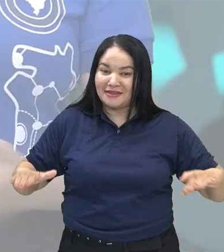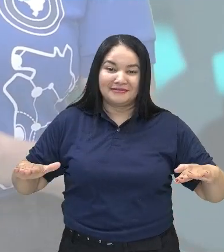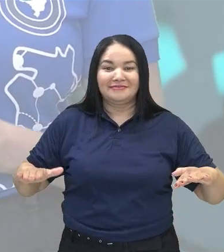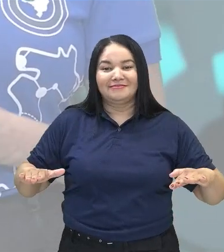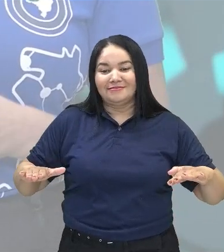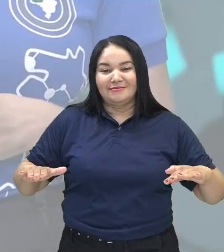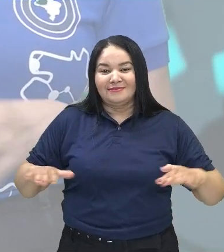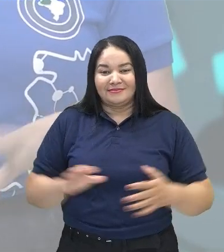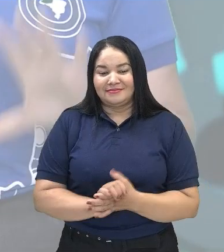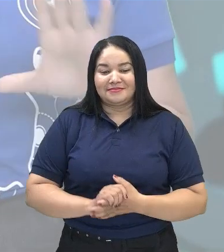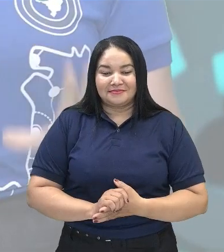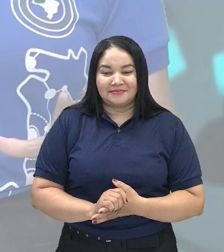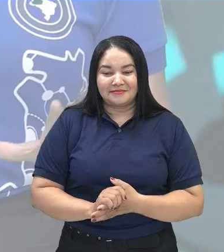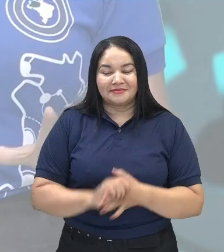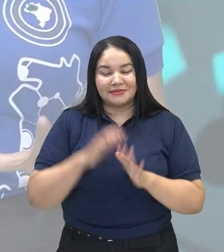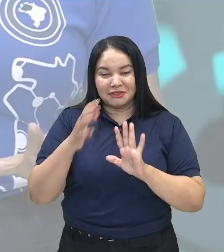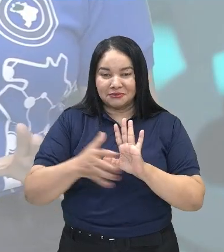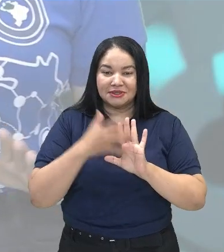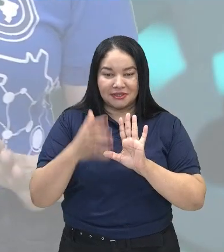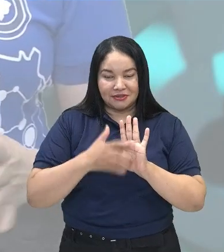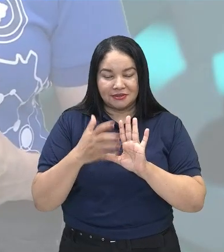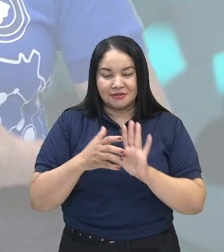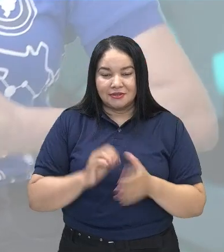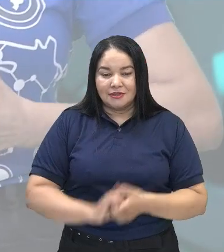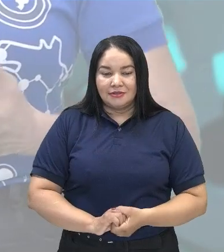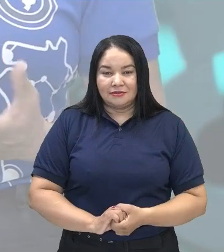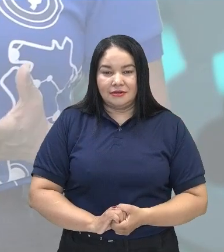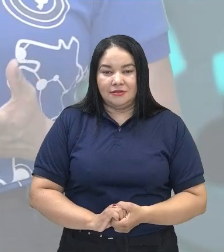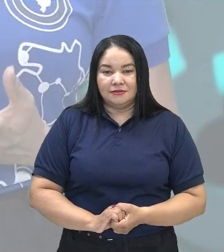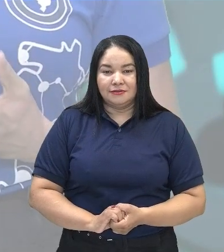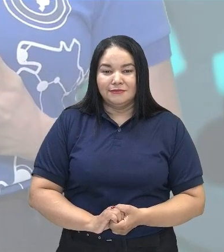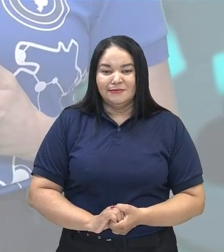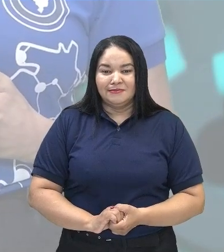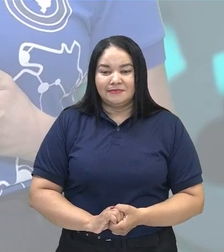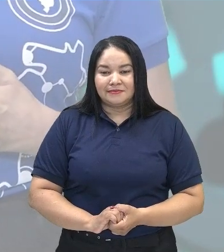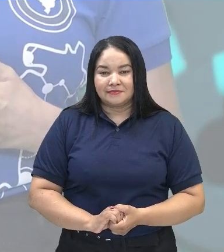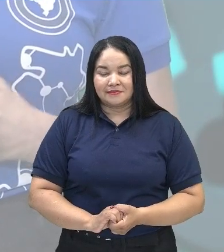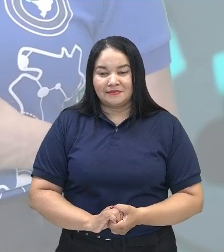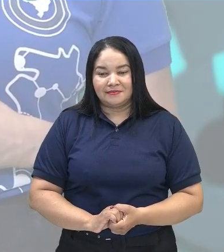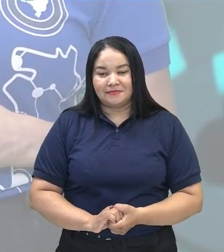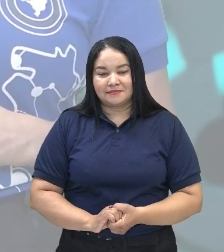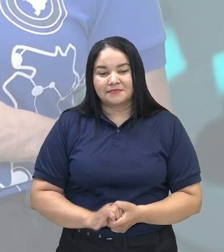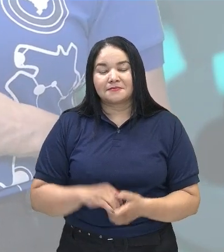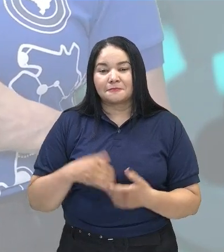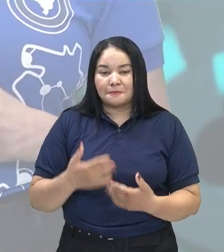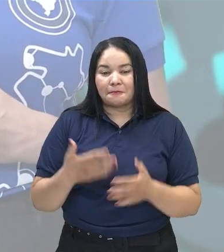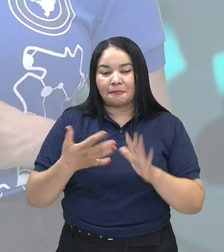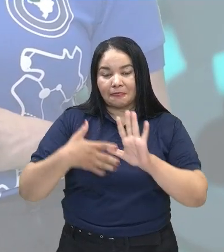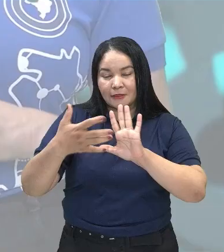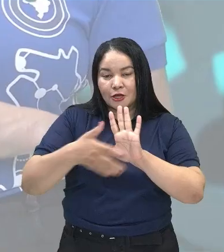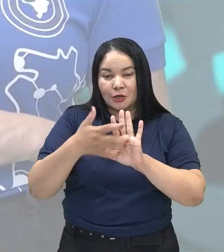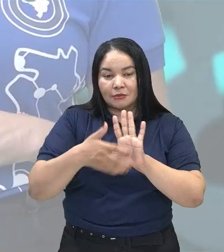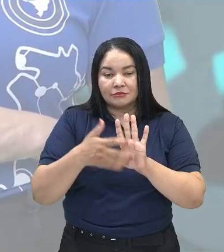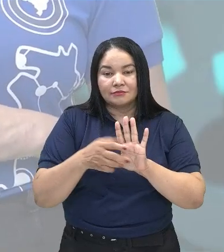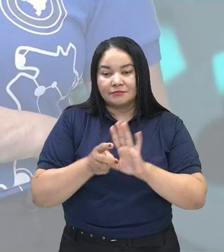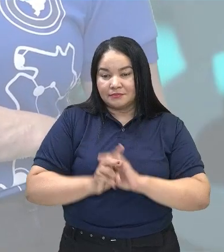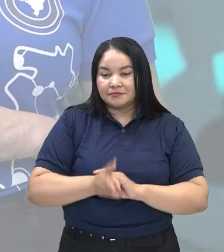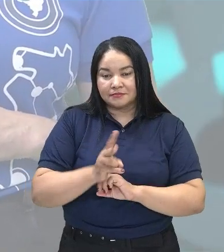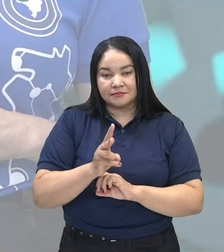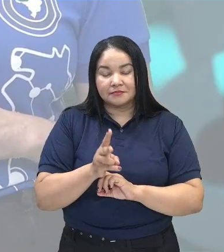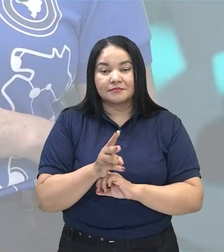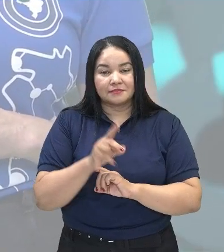Tem um oceano, né? Não, isso não existe. Então, falar hipérbole, sempre a gente trata-se